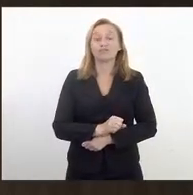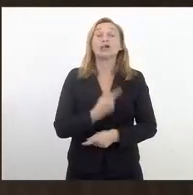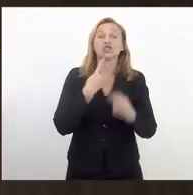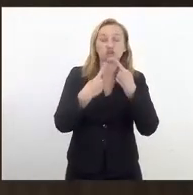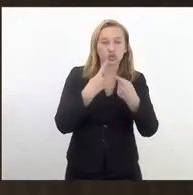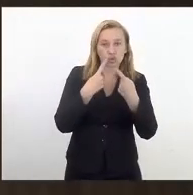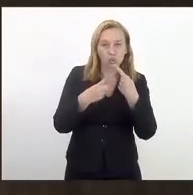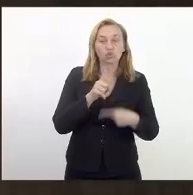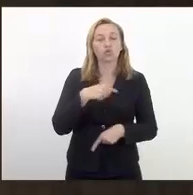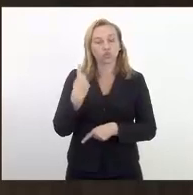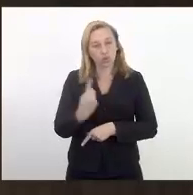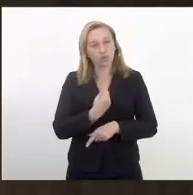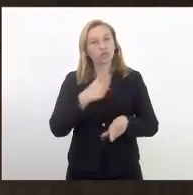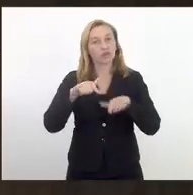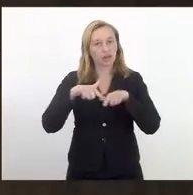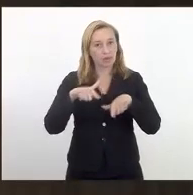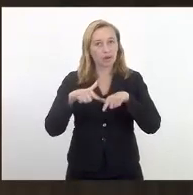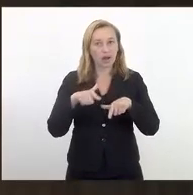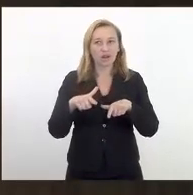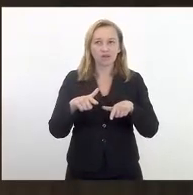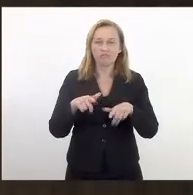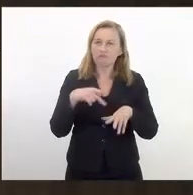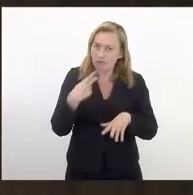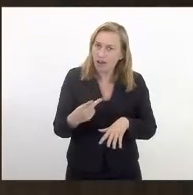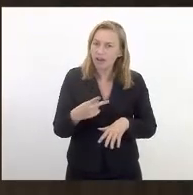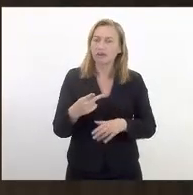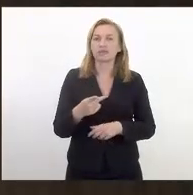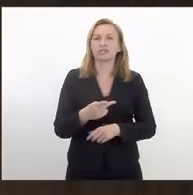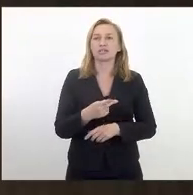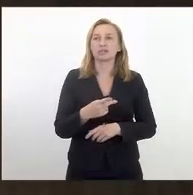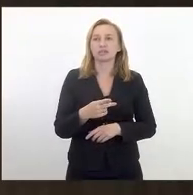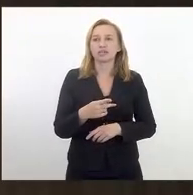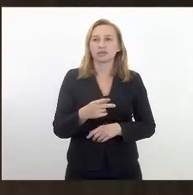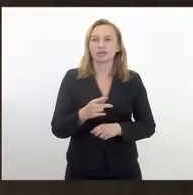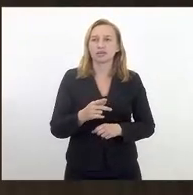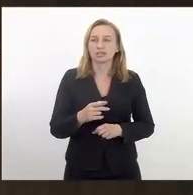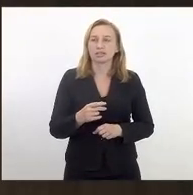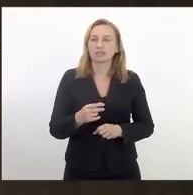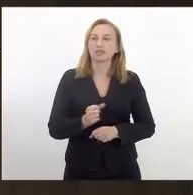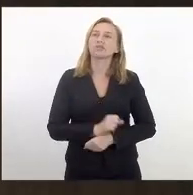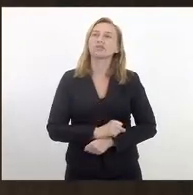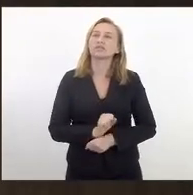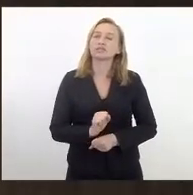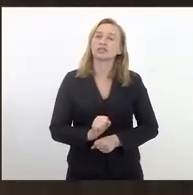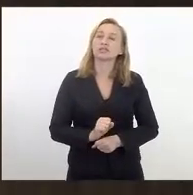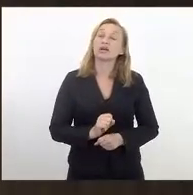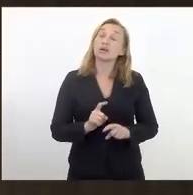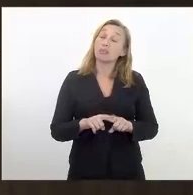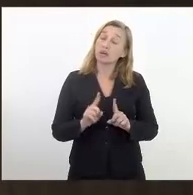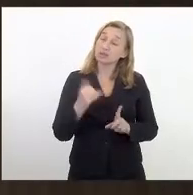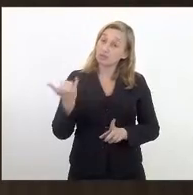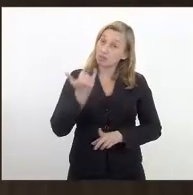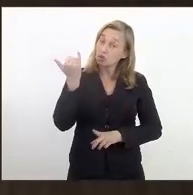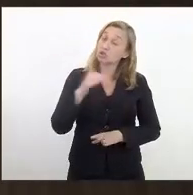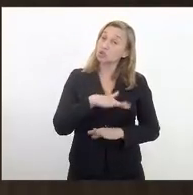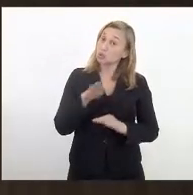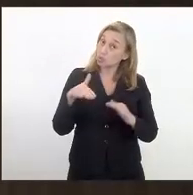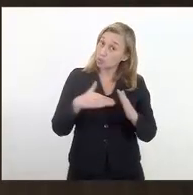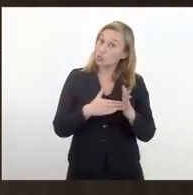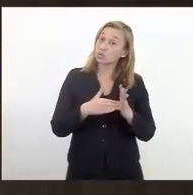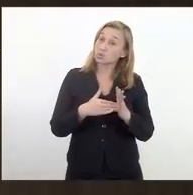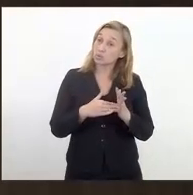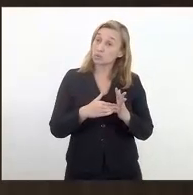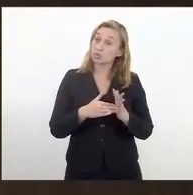discuta o nosso trabalho abre a cortina e deu máximo de Transparência que acontece aqui agora é importante todos temos